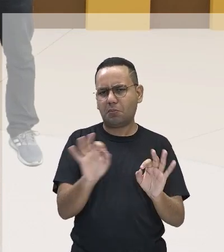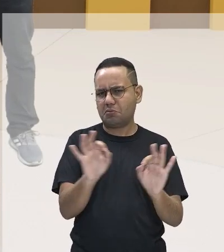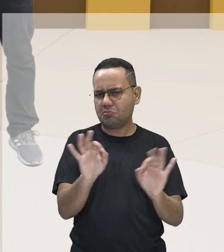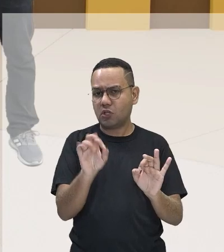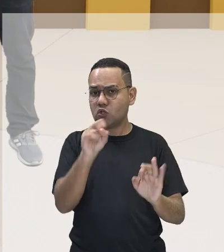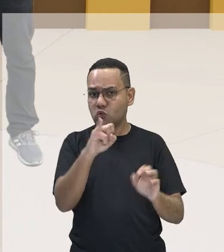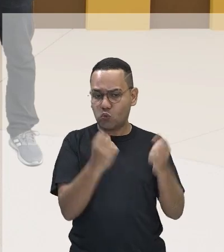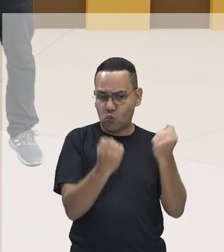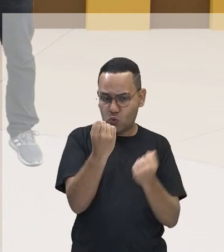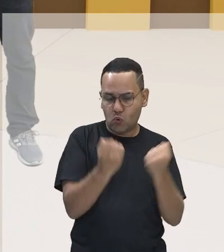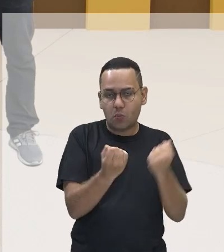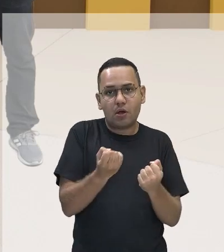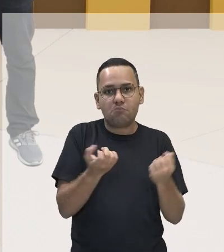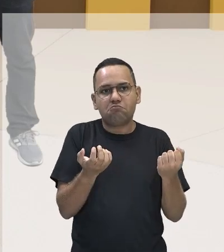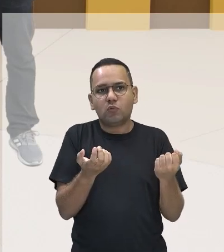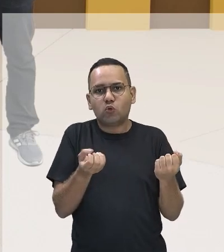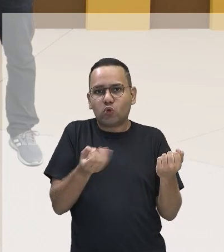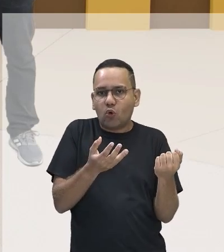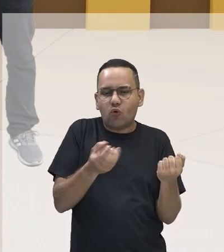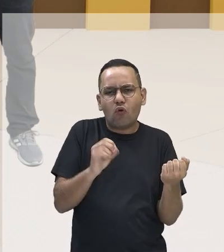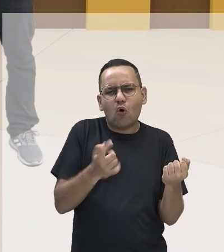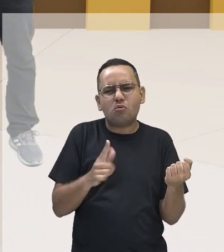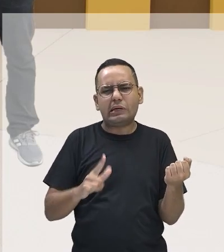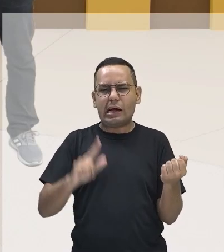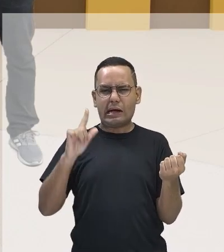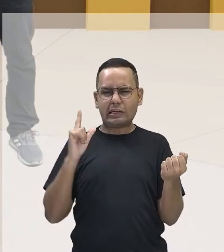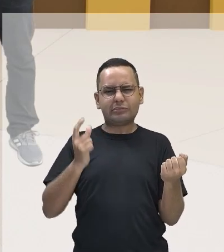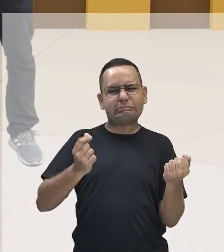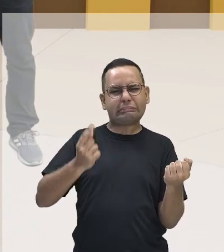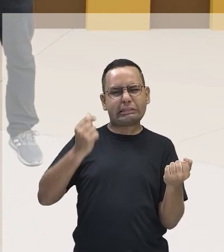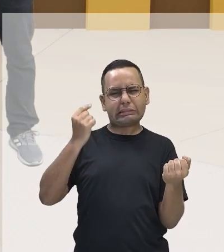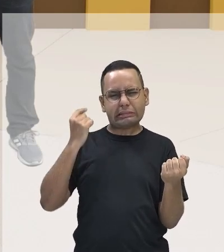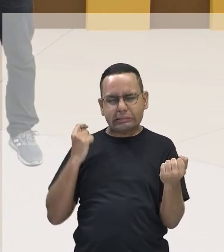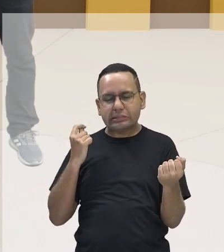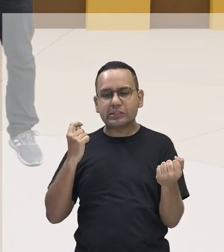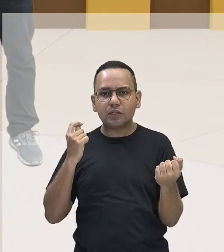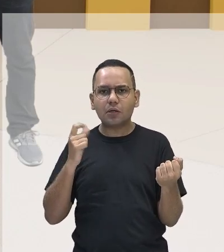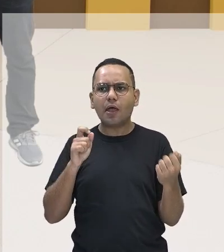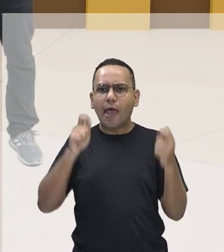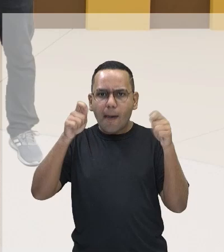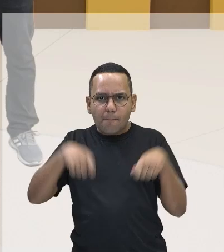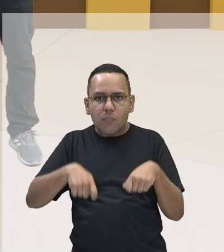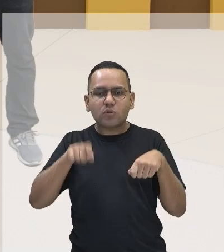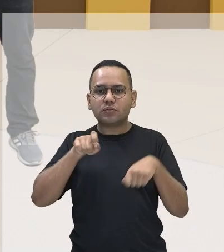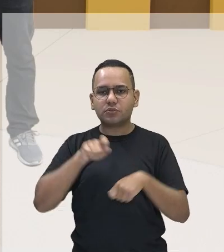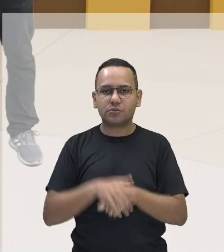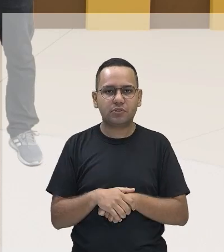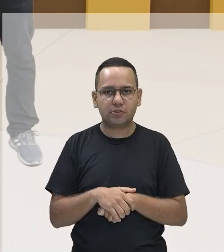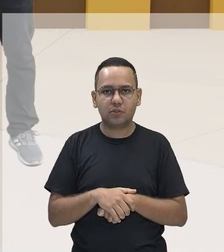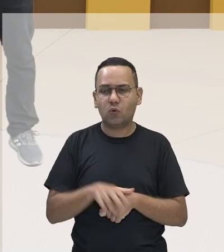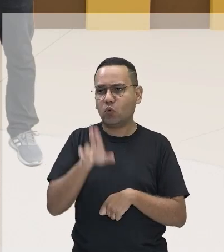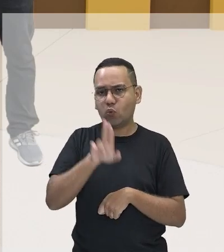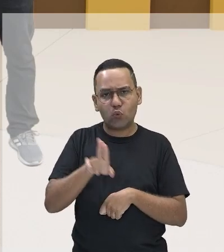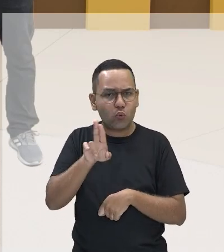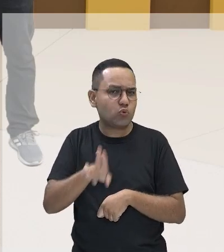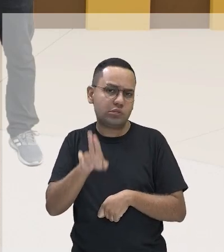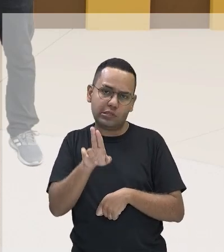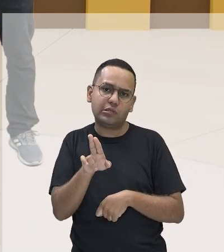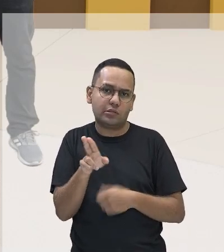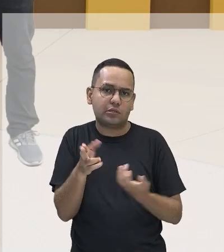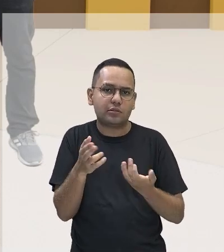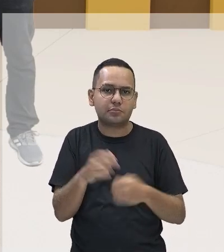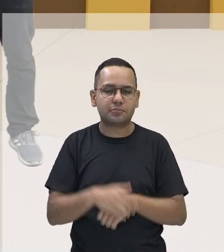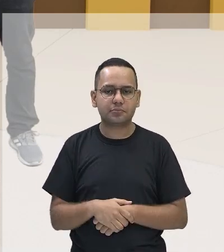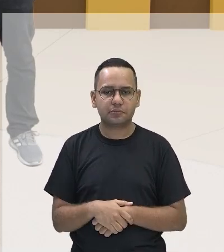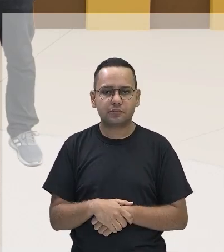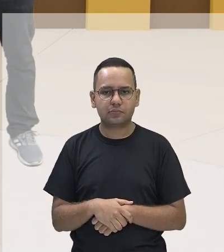aí popular, um pouquinho mais antigo, que vai te oferecer as mesmas coisas que você precisa naquele momento do que um automóvel zero. Então, muito